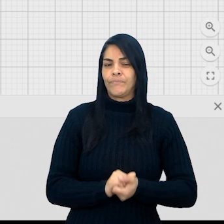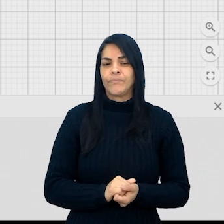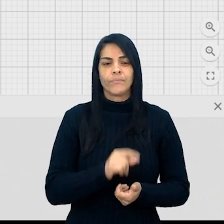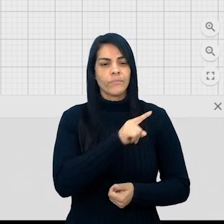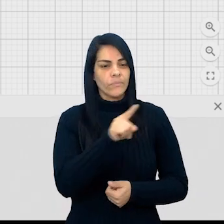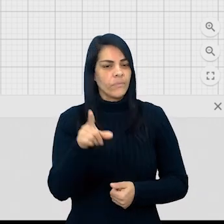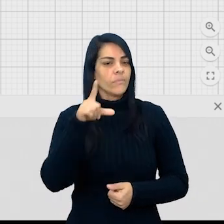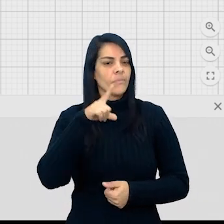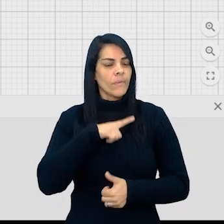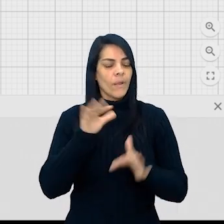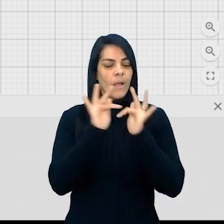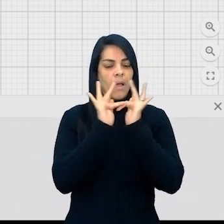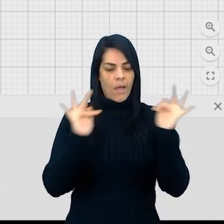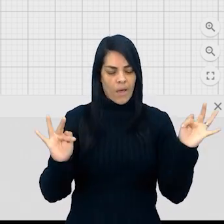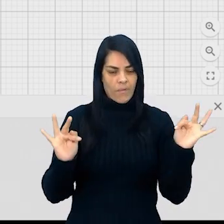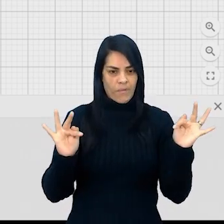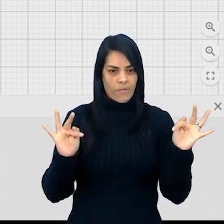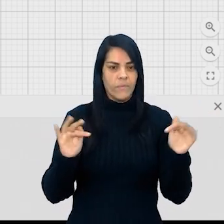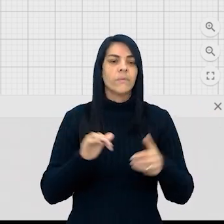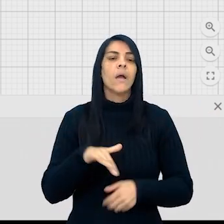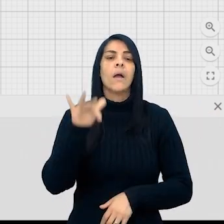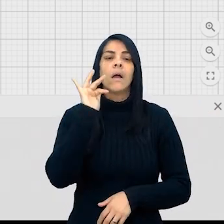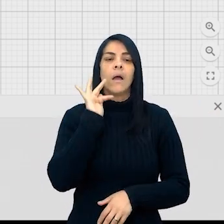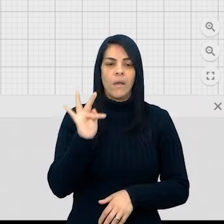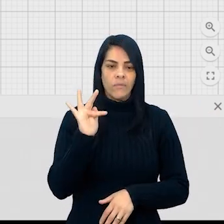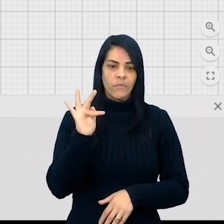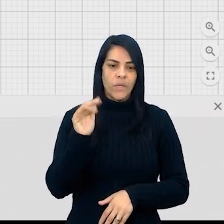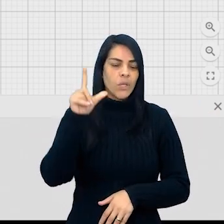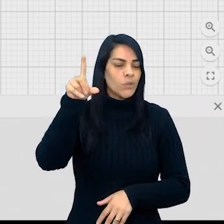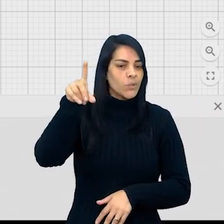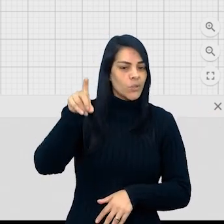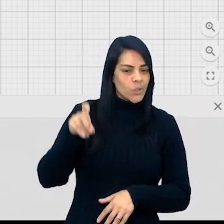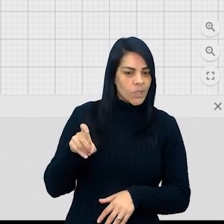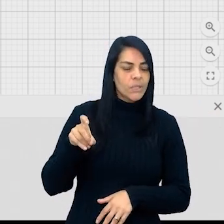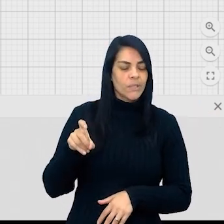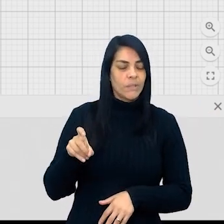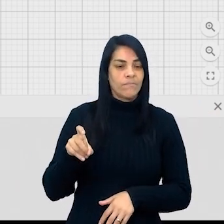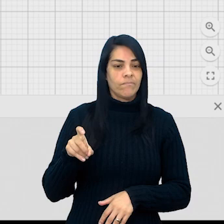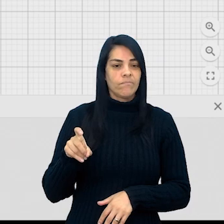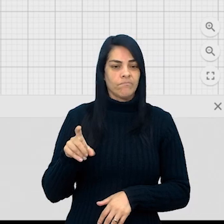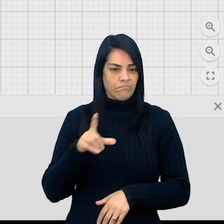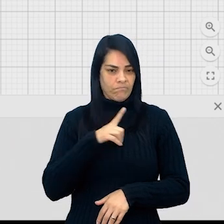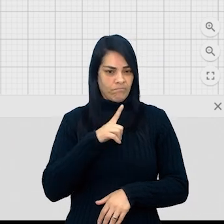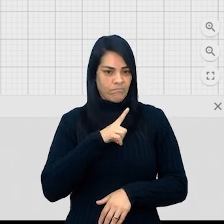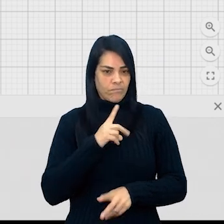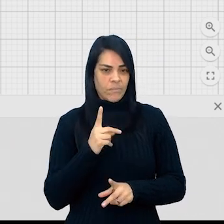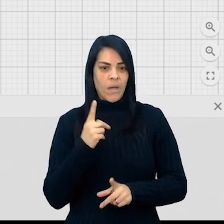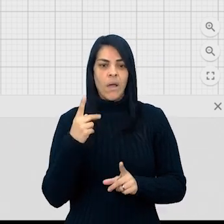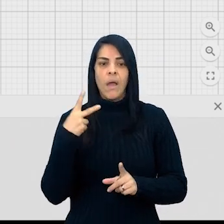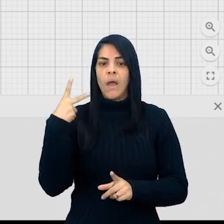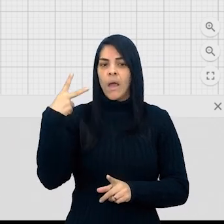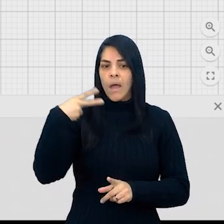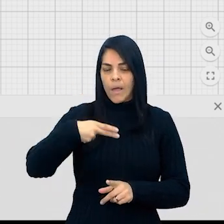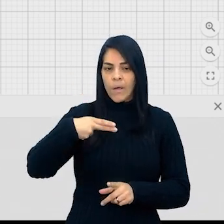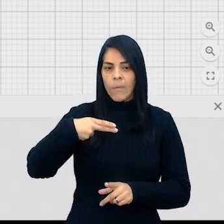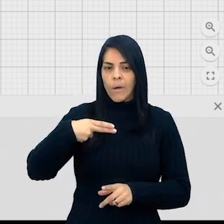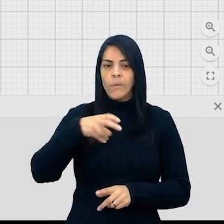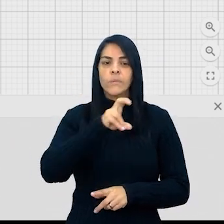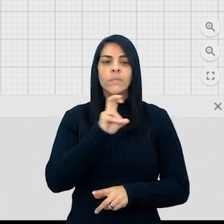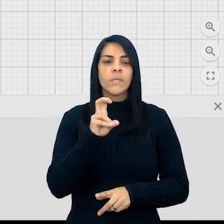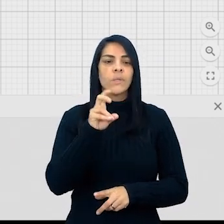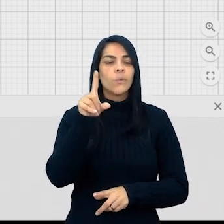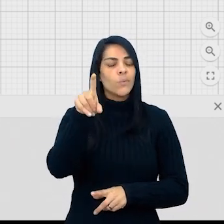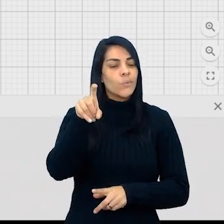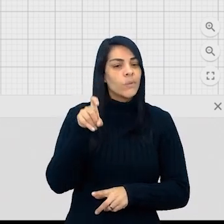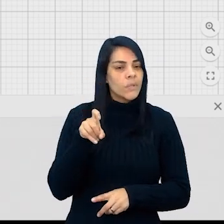tem lá a função f de x, certo? f de x igual a